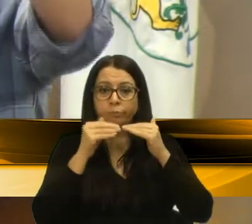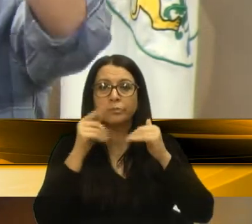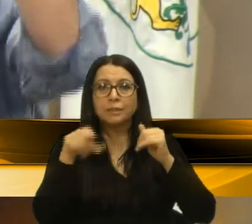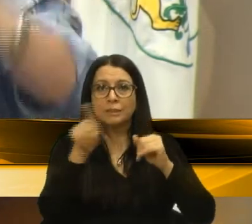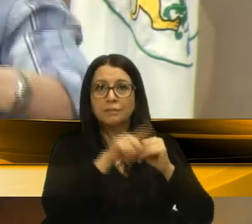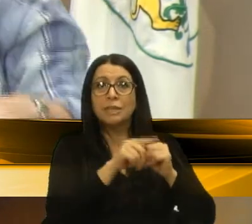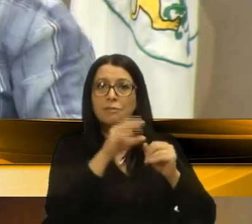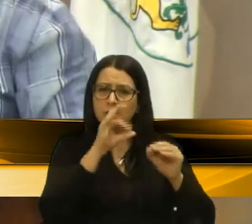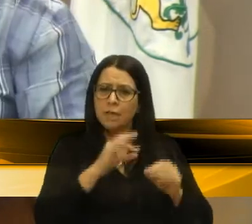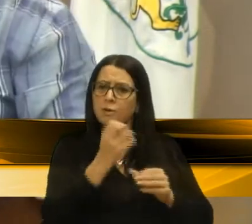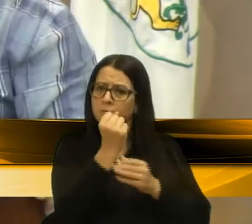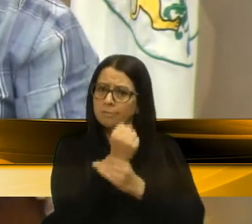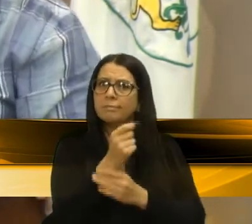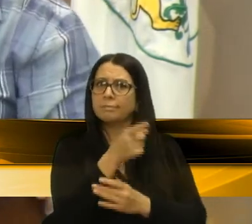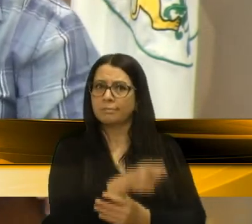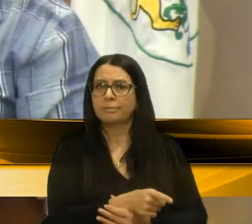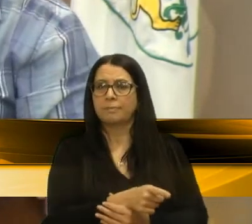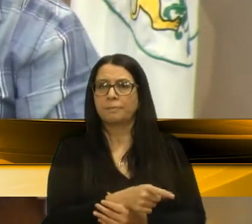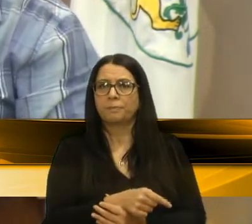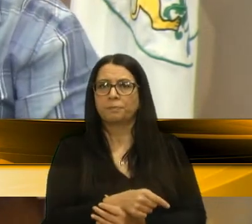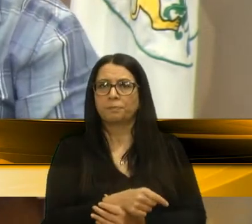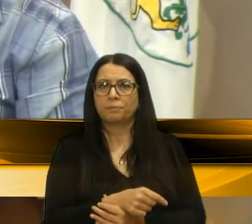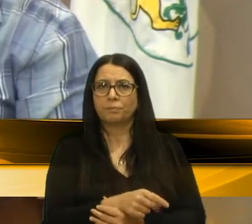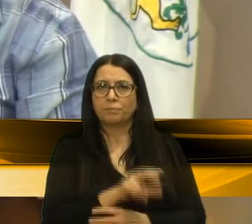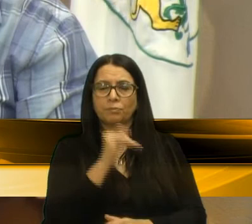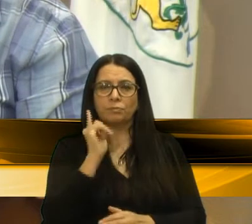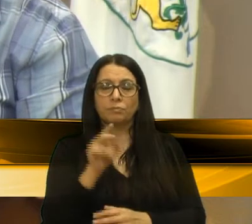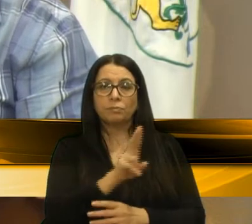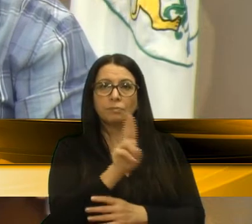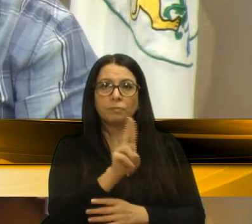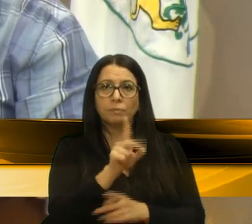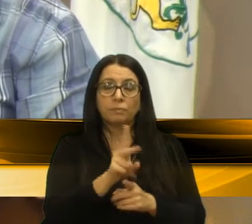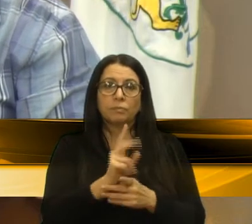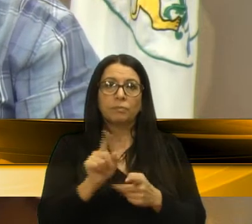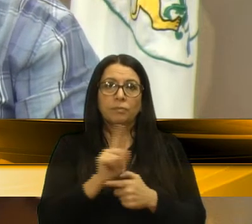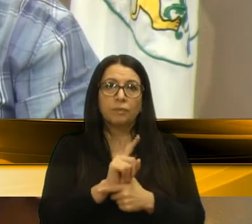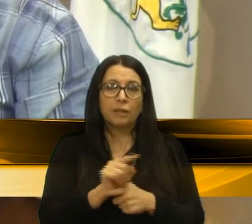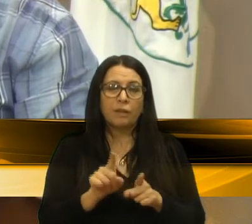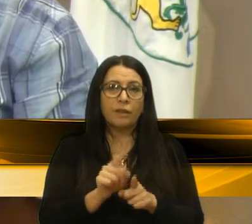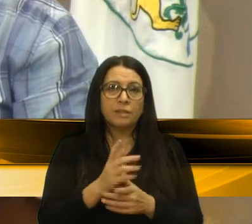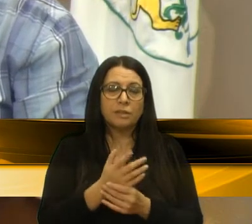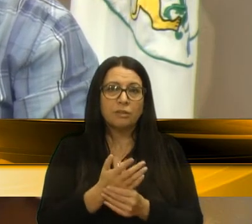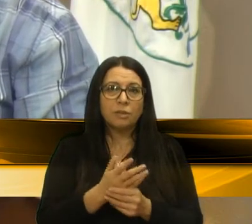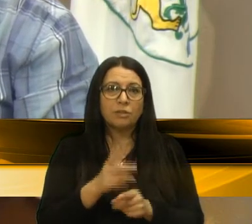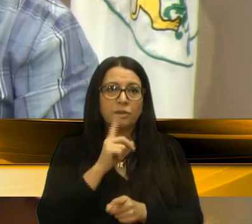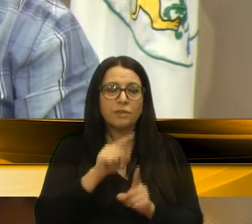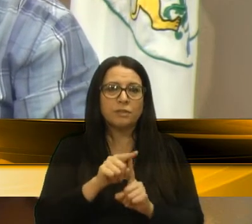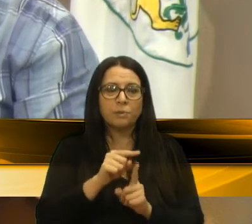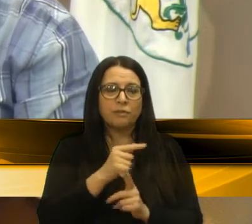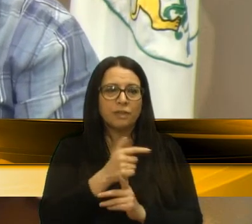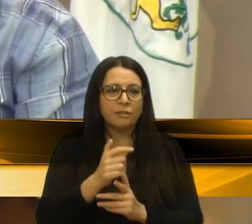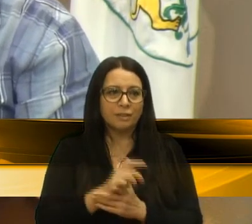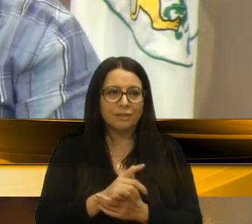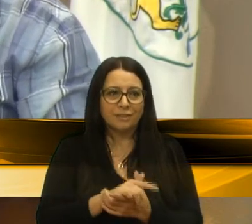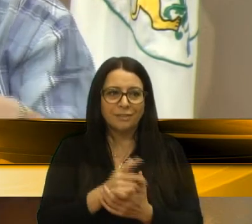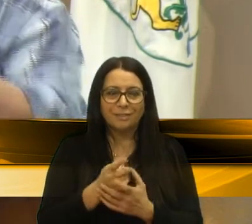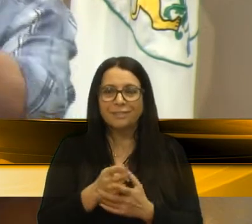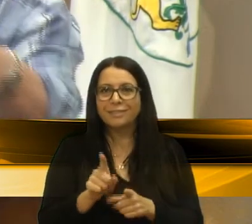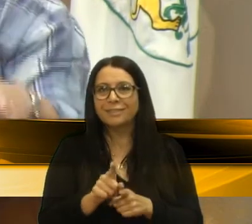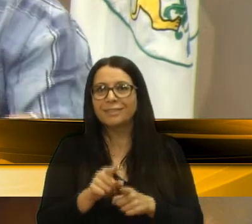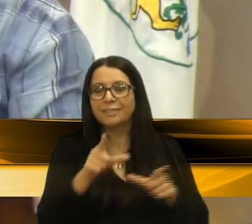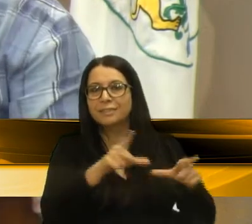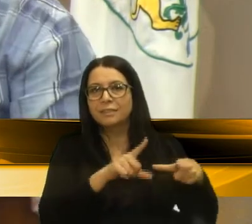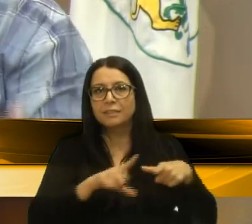ficou garantido que os ônibus continuarão circulando sem problema nenhum andré ainda não é no espaço